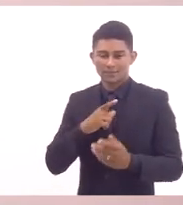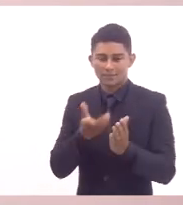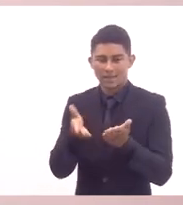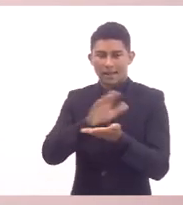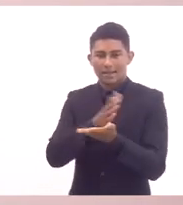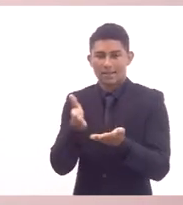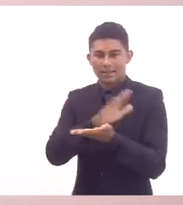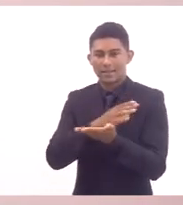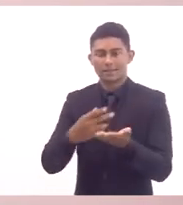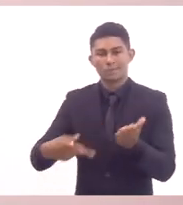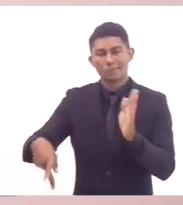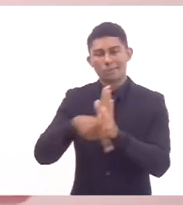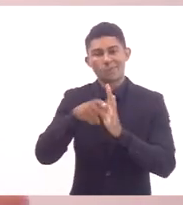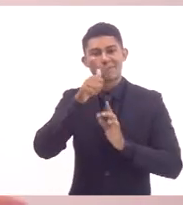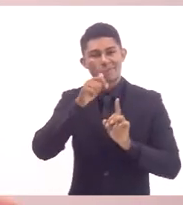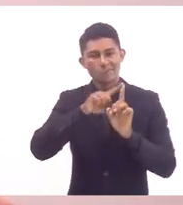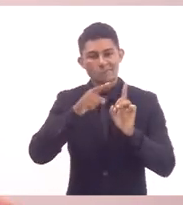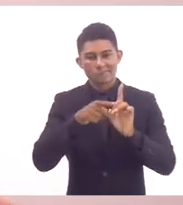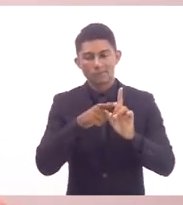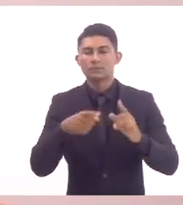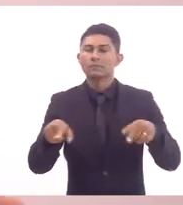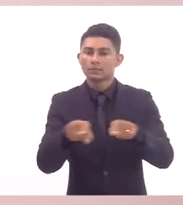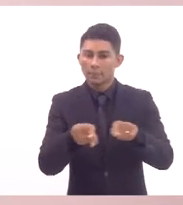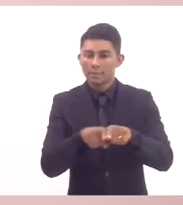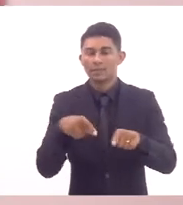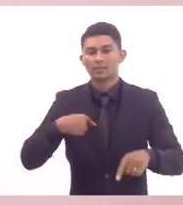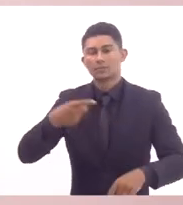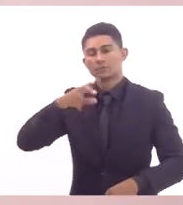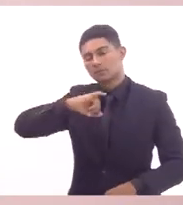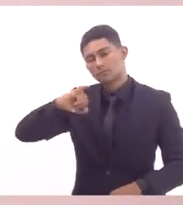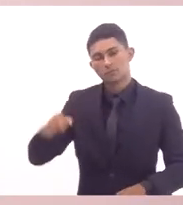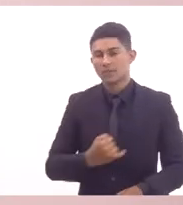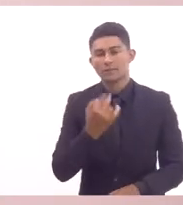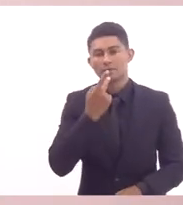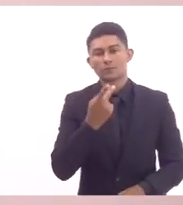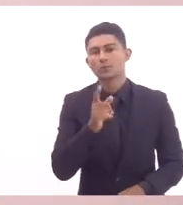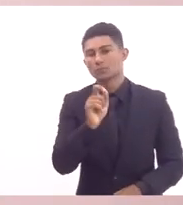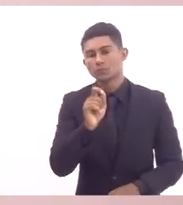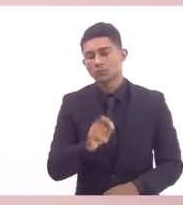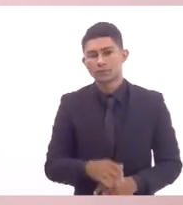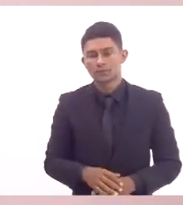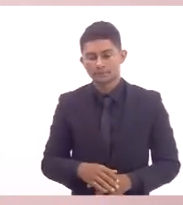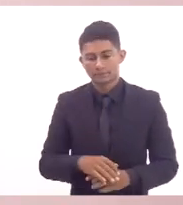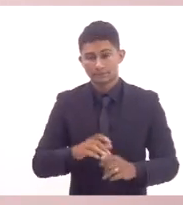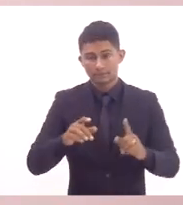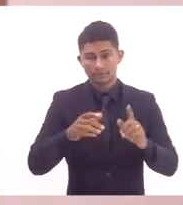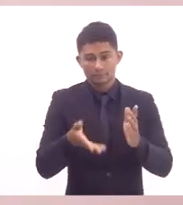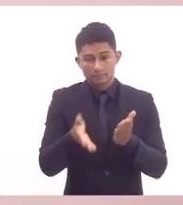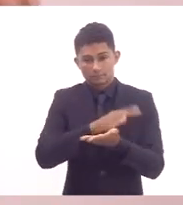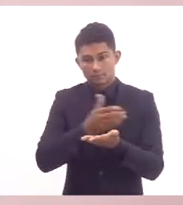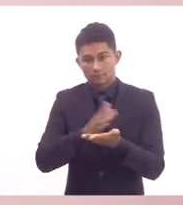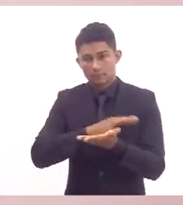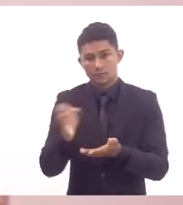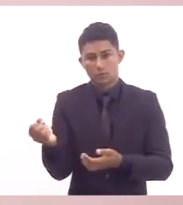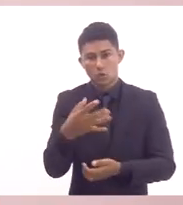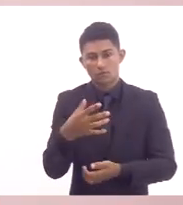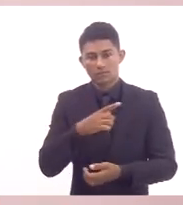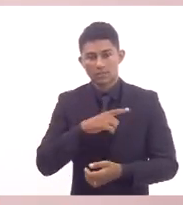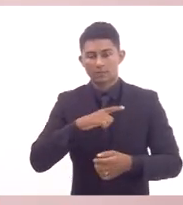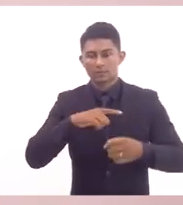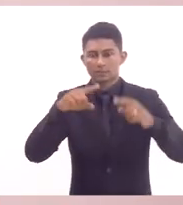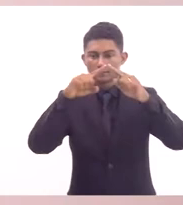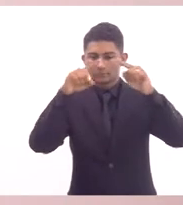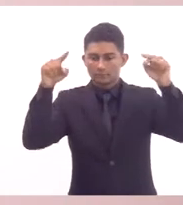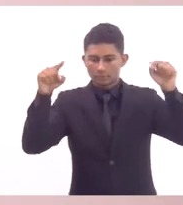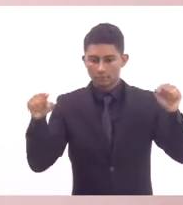da gestante que eu queria colocar também aproveitar a oportunidade essa nova edição ela tem um quadro com alguns